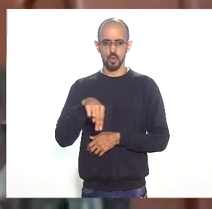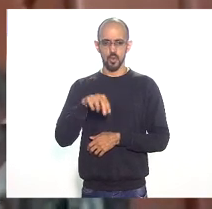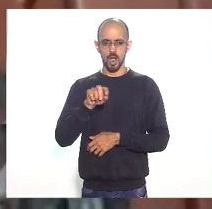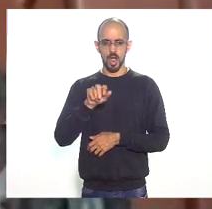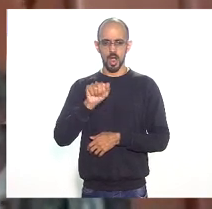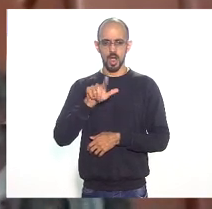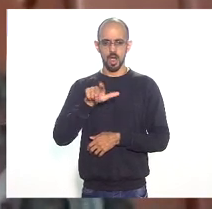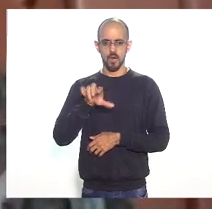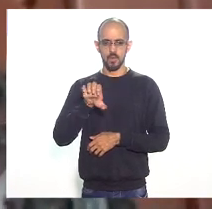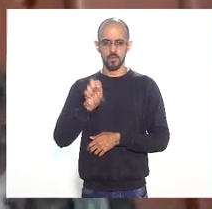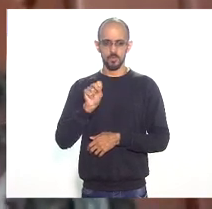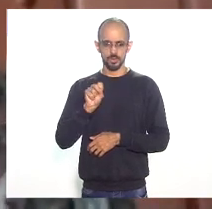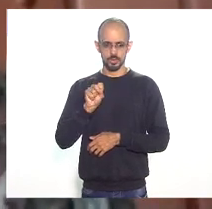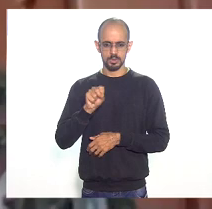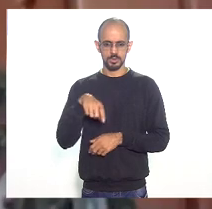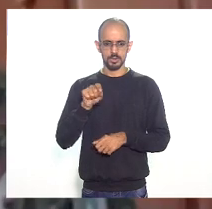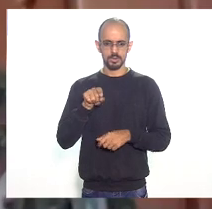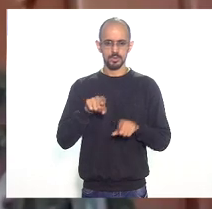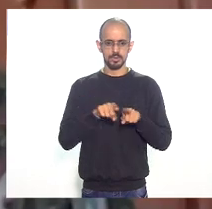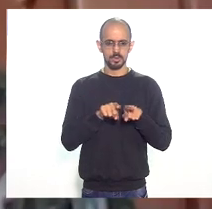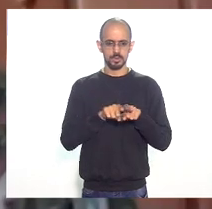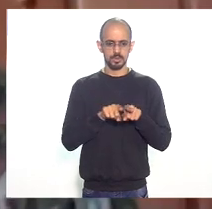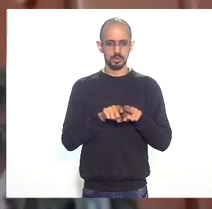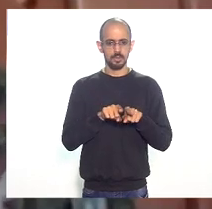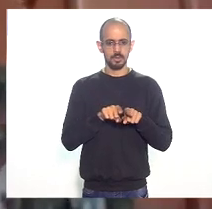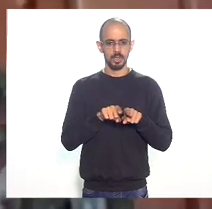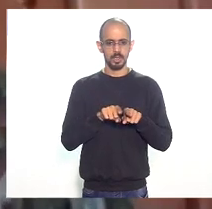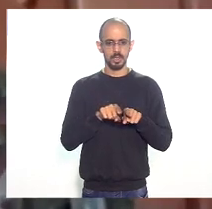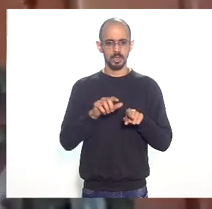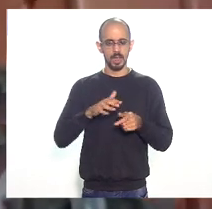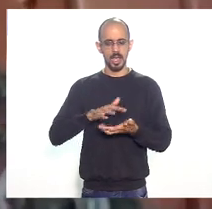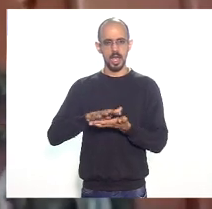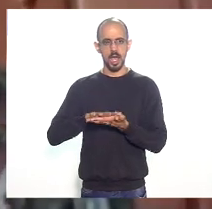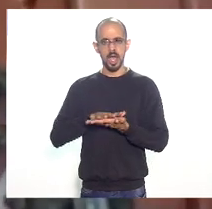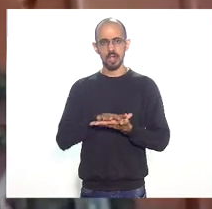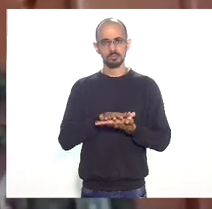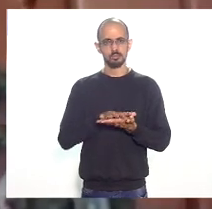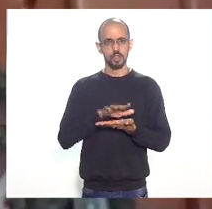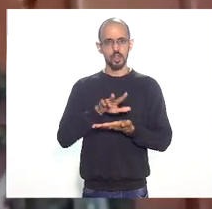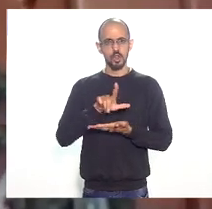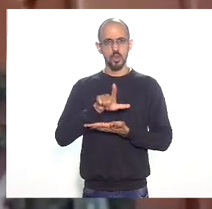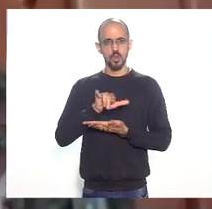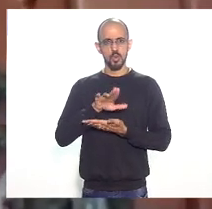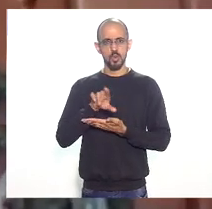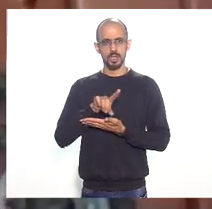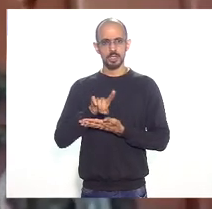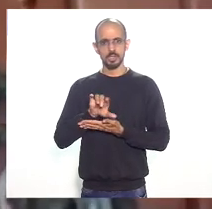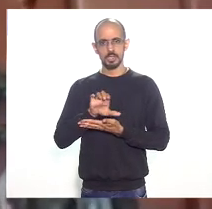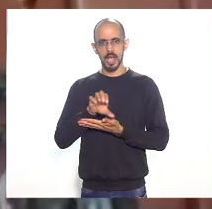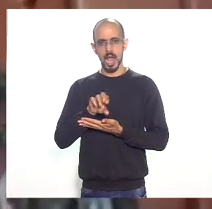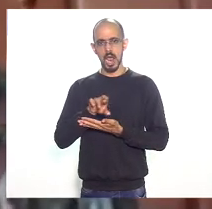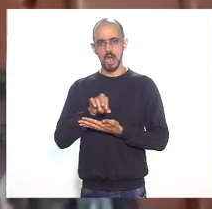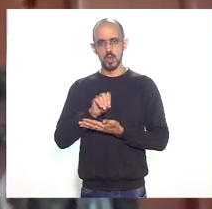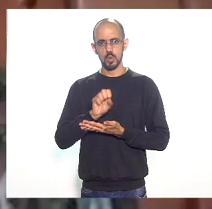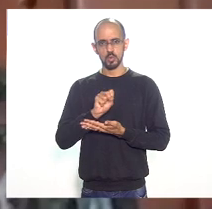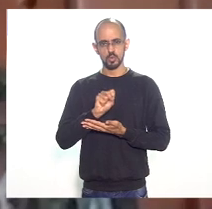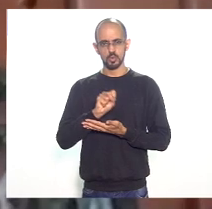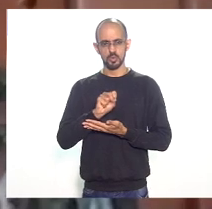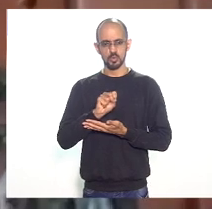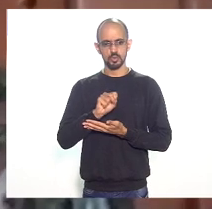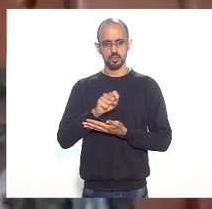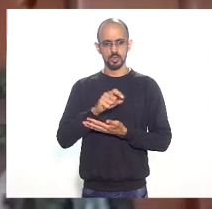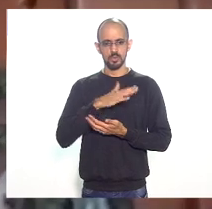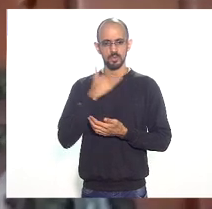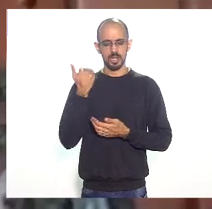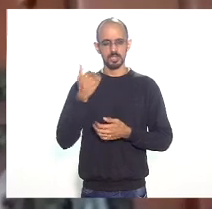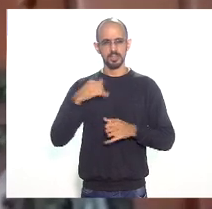Compositor Luiz Carlos da Vila, ali em Manguinhos, que faleceu nesse sábado com um tremendo